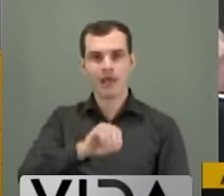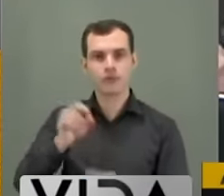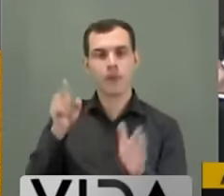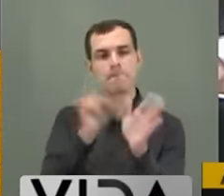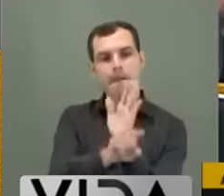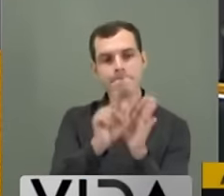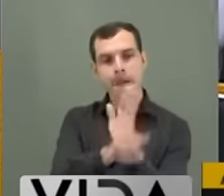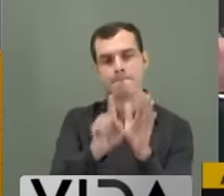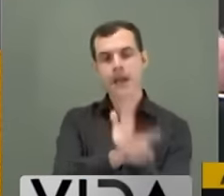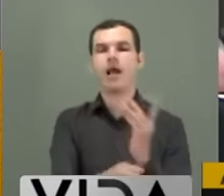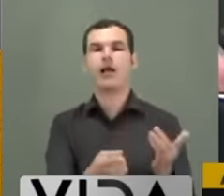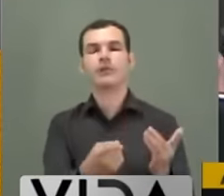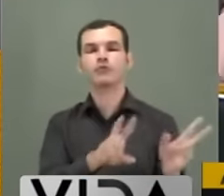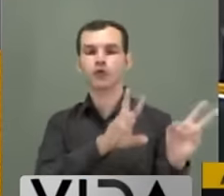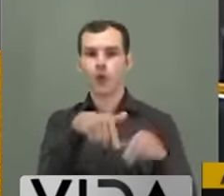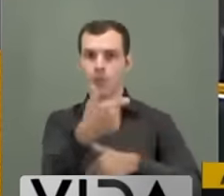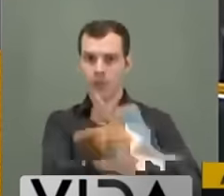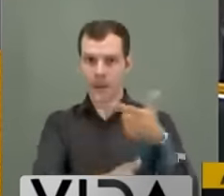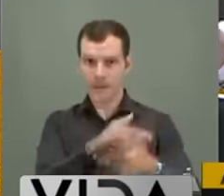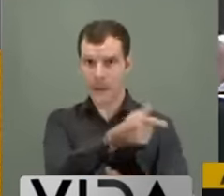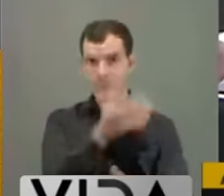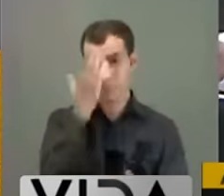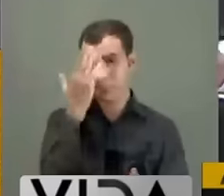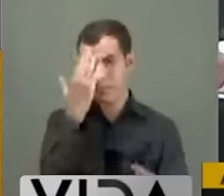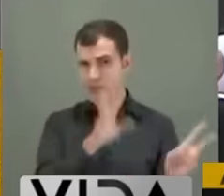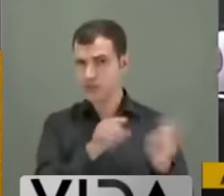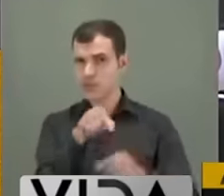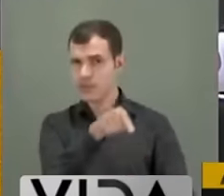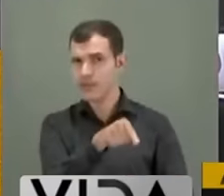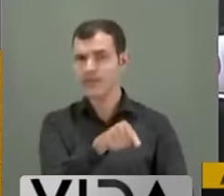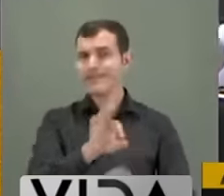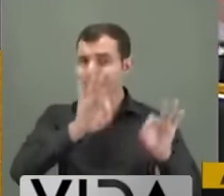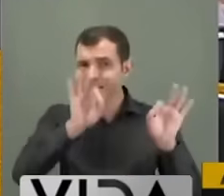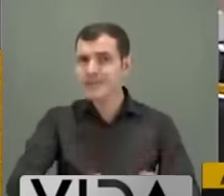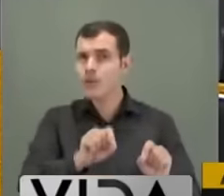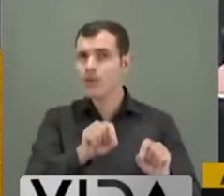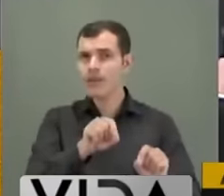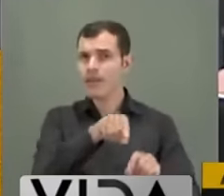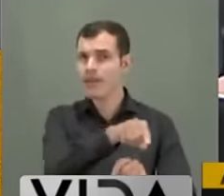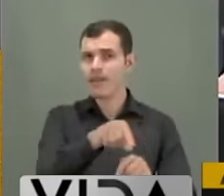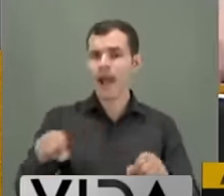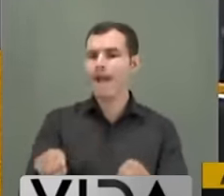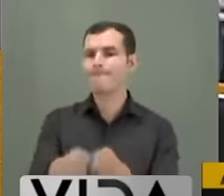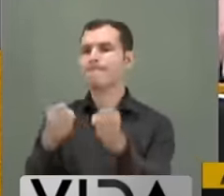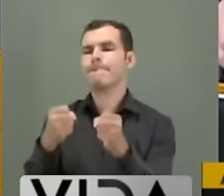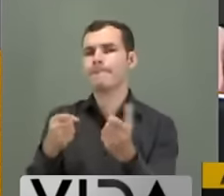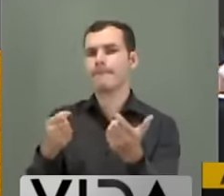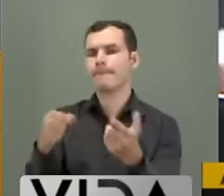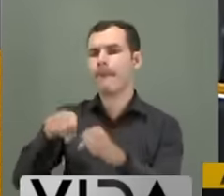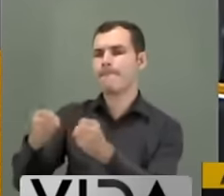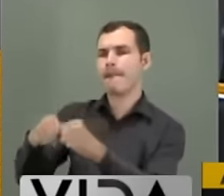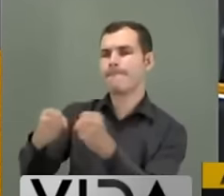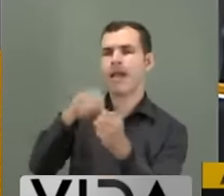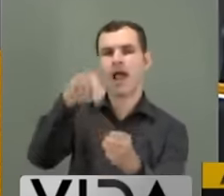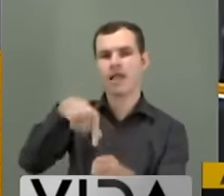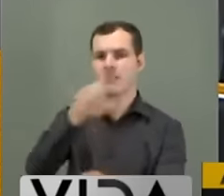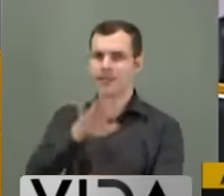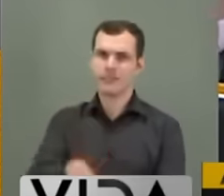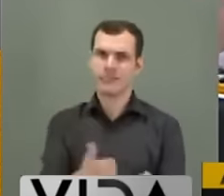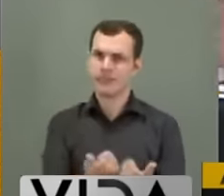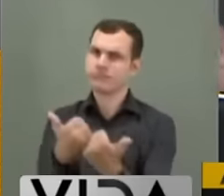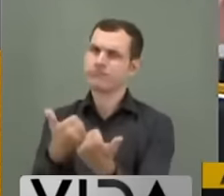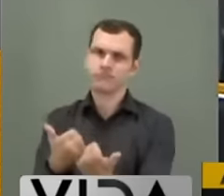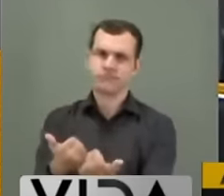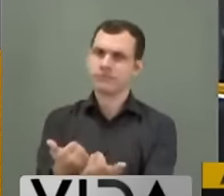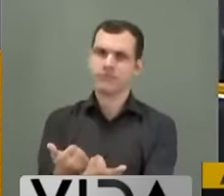Tavares e saber, com certeza, que ele jamais apoiaria quebra-quebra em Brasília. Por considerar que